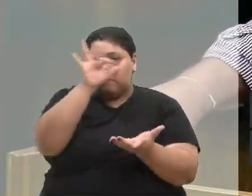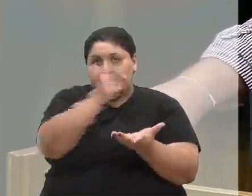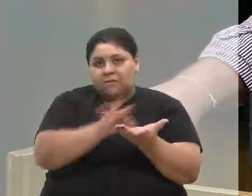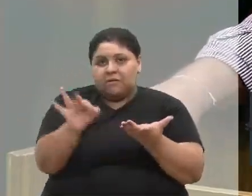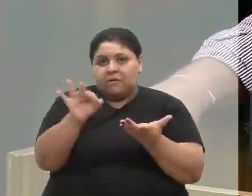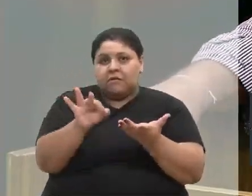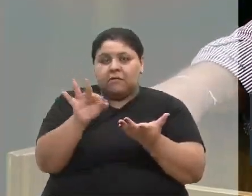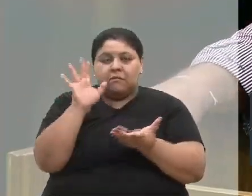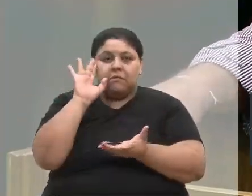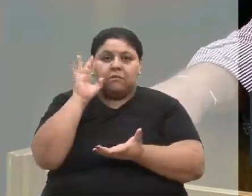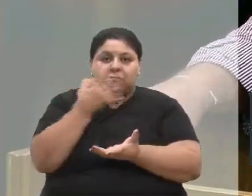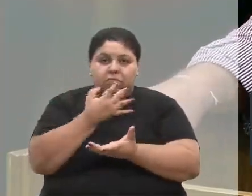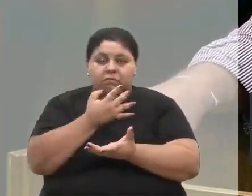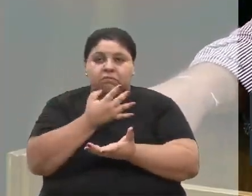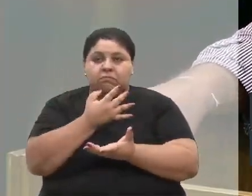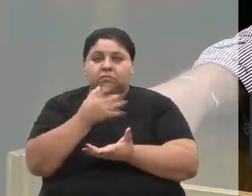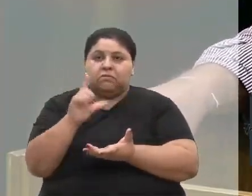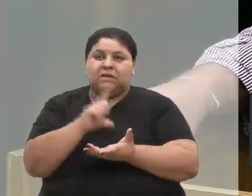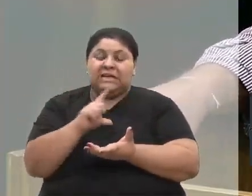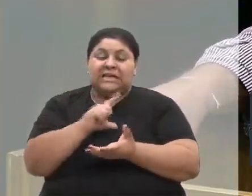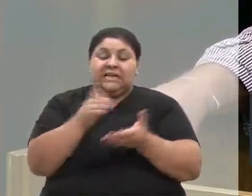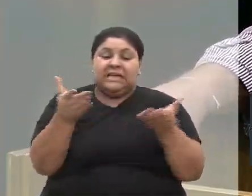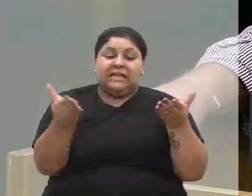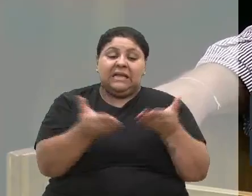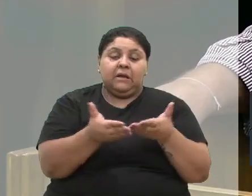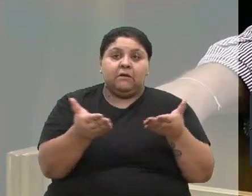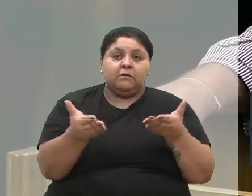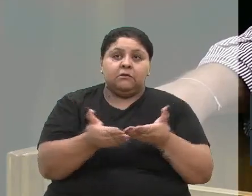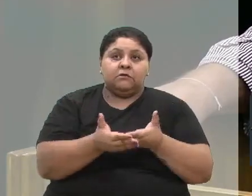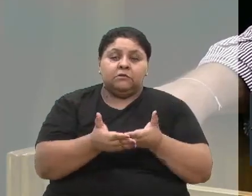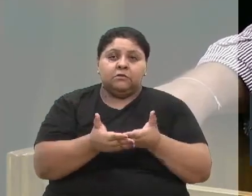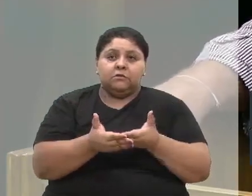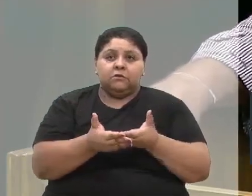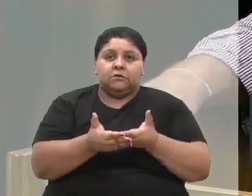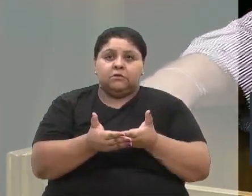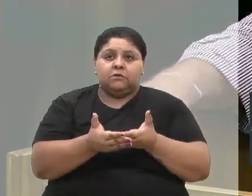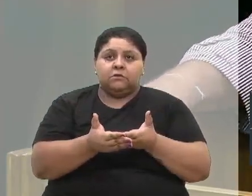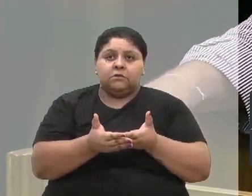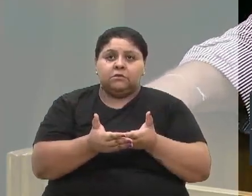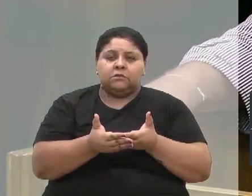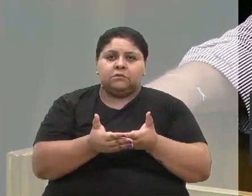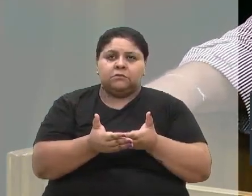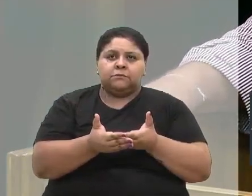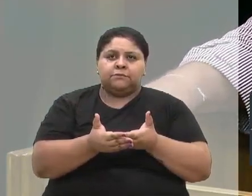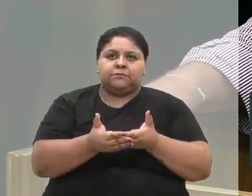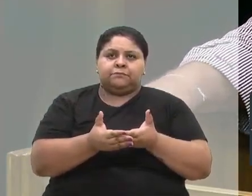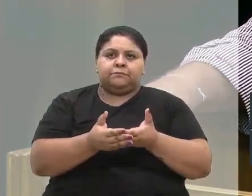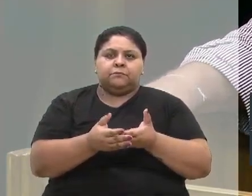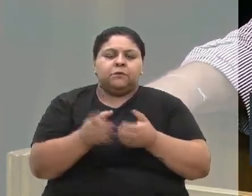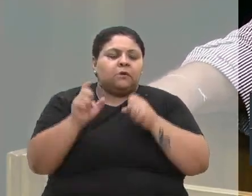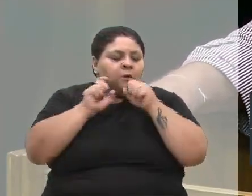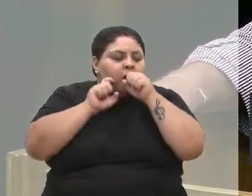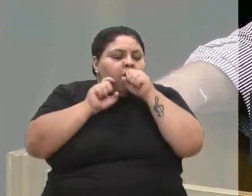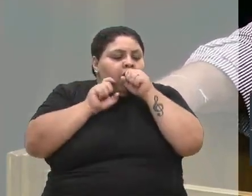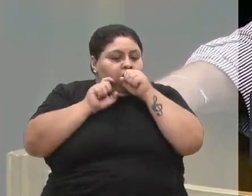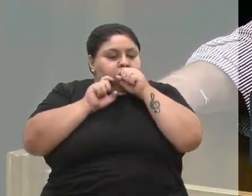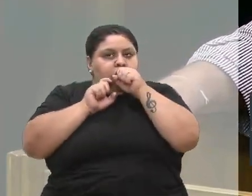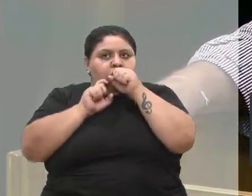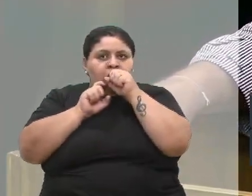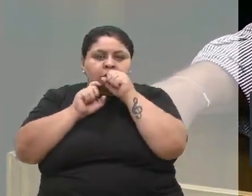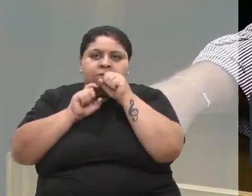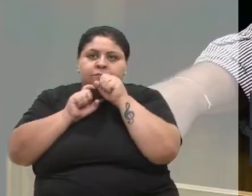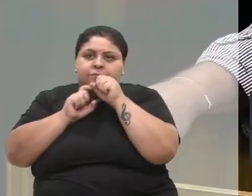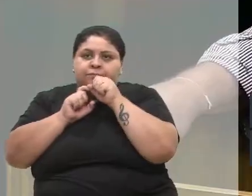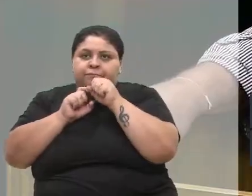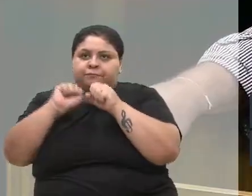aconteceram, tem hoje, para acontecer agora na sexta-feira, a partir das